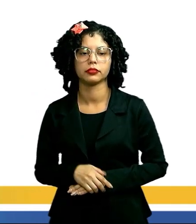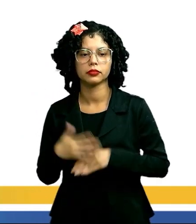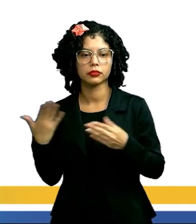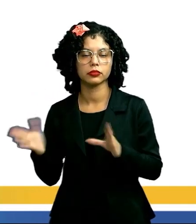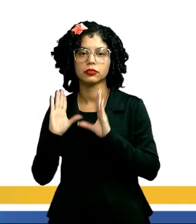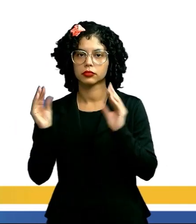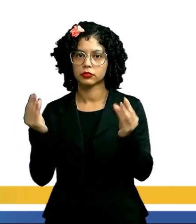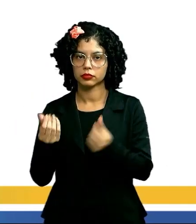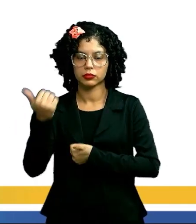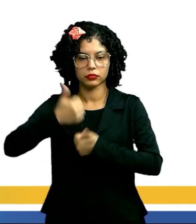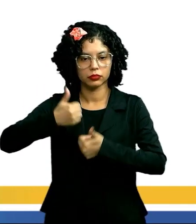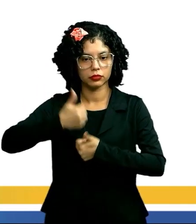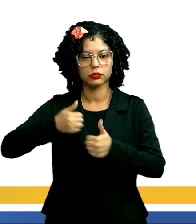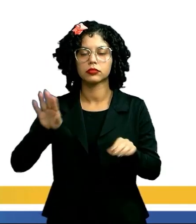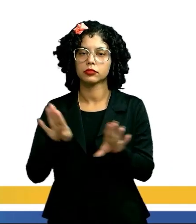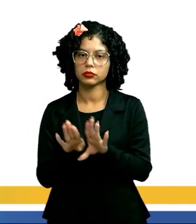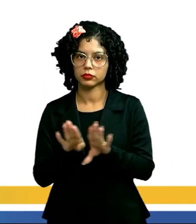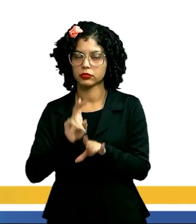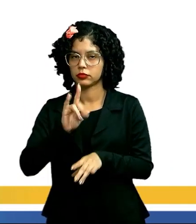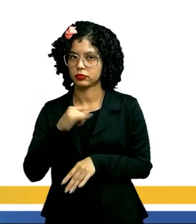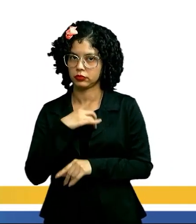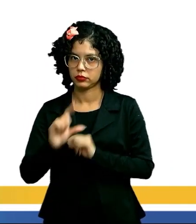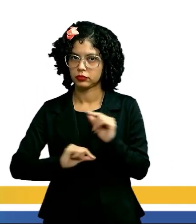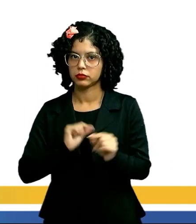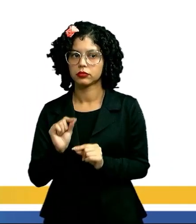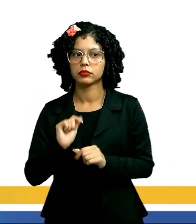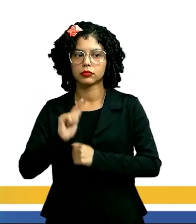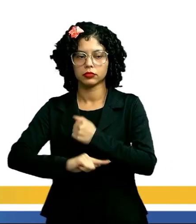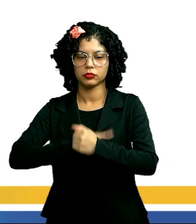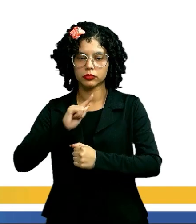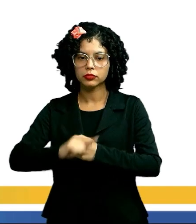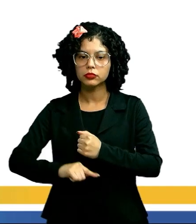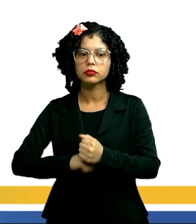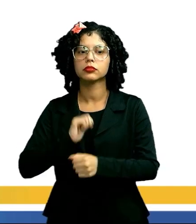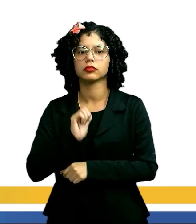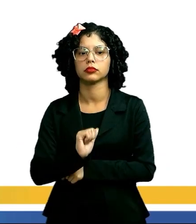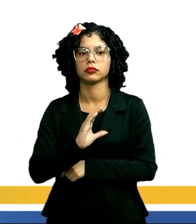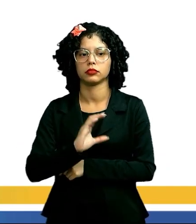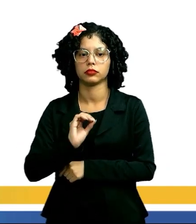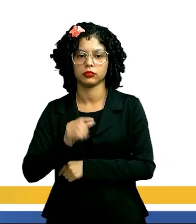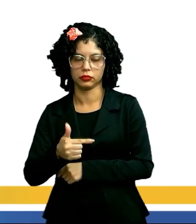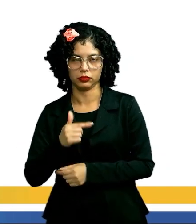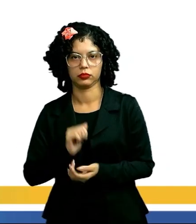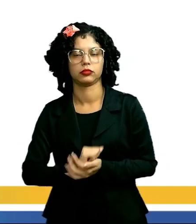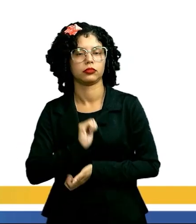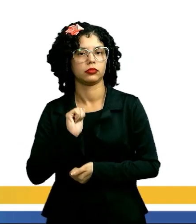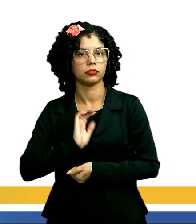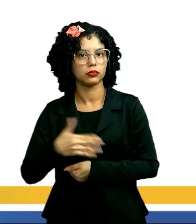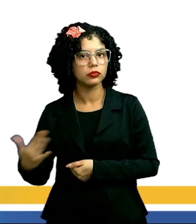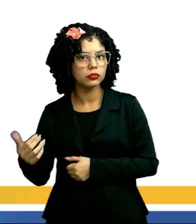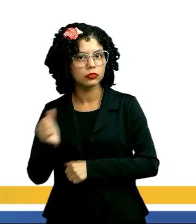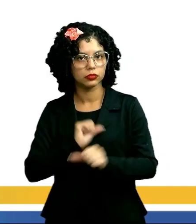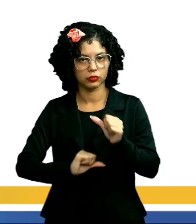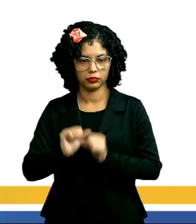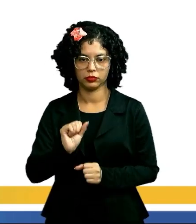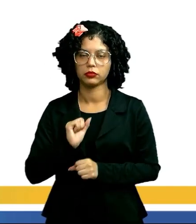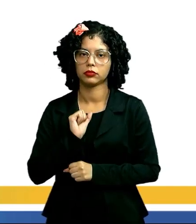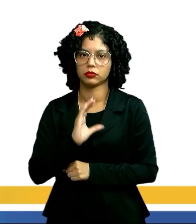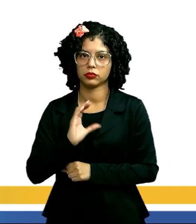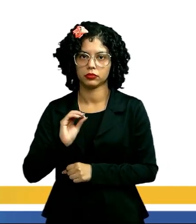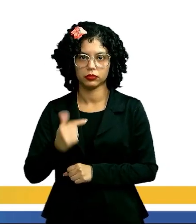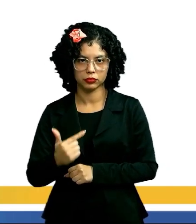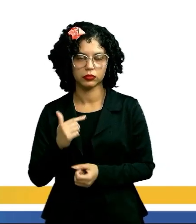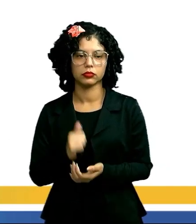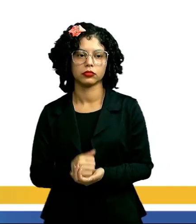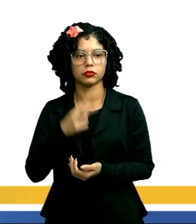Essa substituição, pessoal, ela deve ser por átomos de carbono, tá? Então, quando eu troco essas moléculas por átomos de